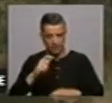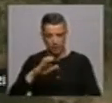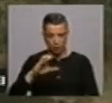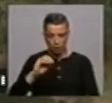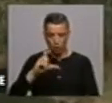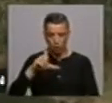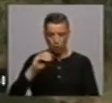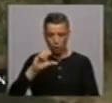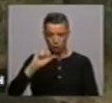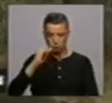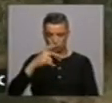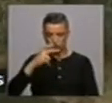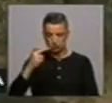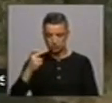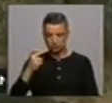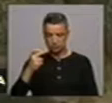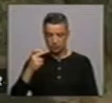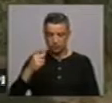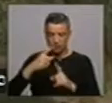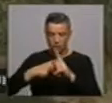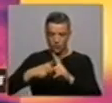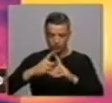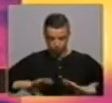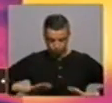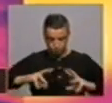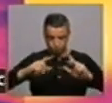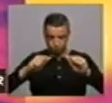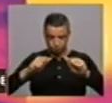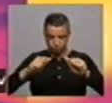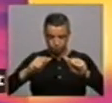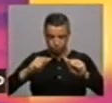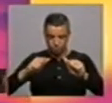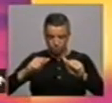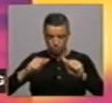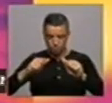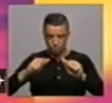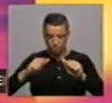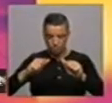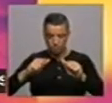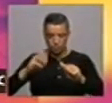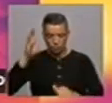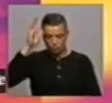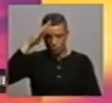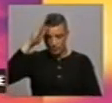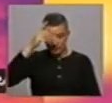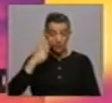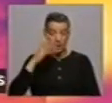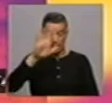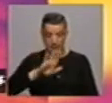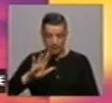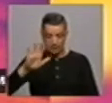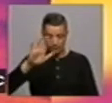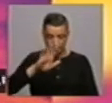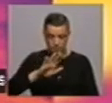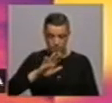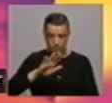utilizando detectores térmicos para ver a evolução, o caminhar das espécies. Olha, isto é uma imagem em